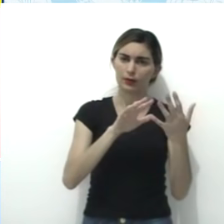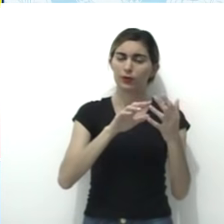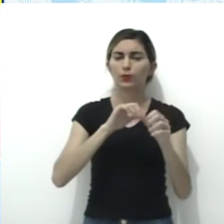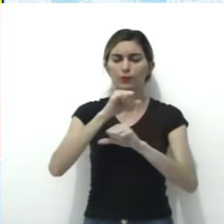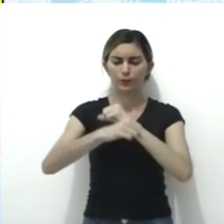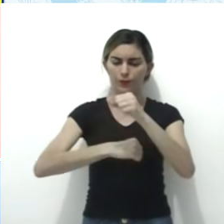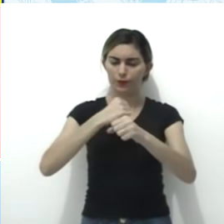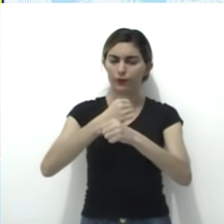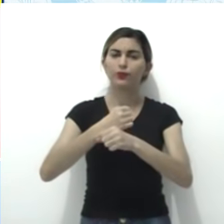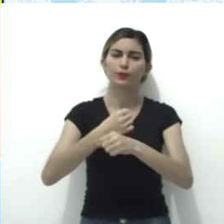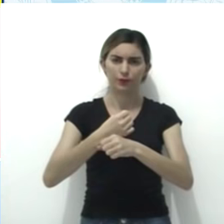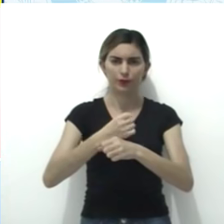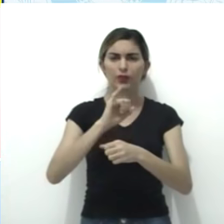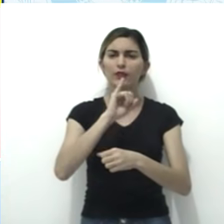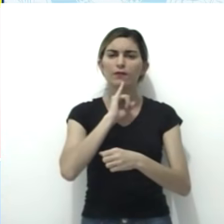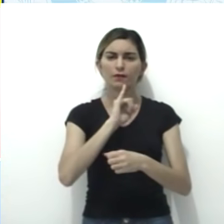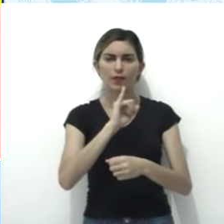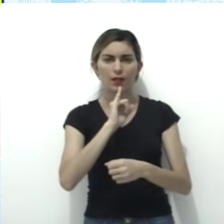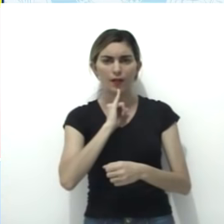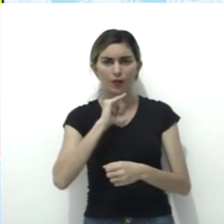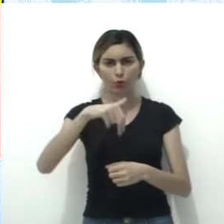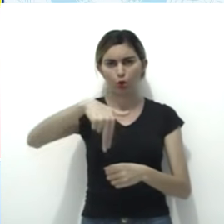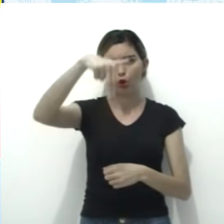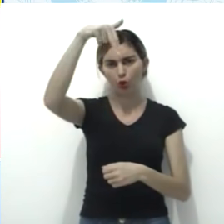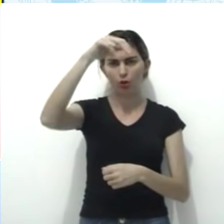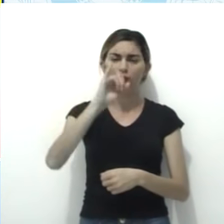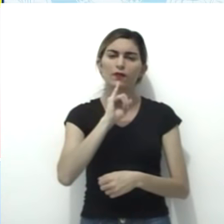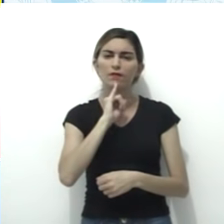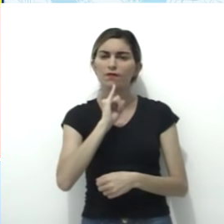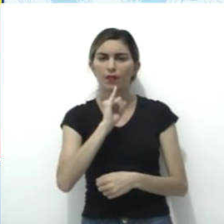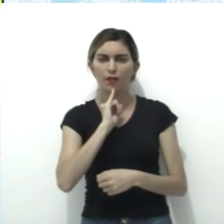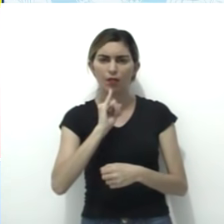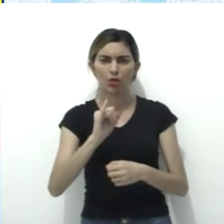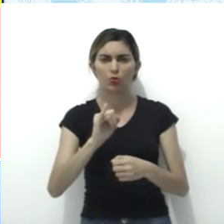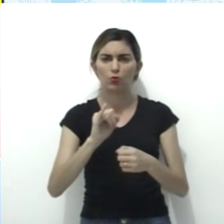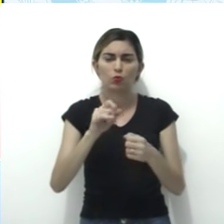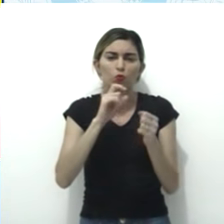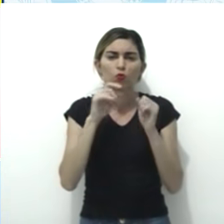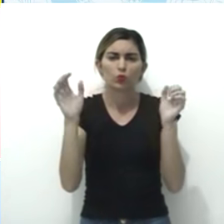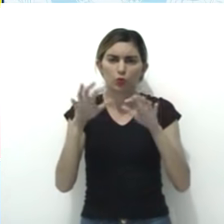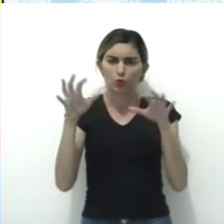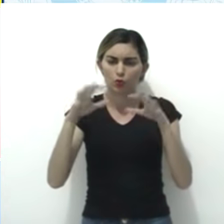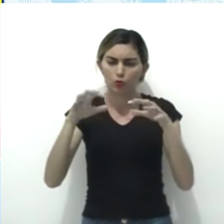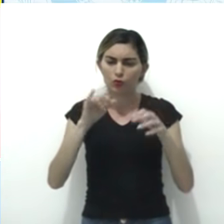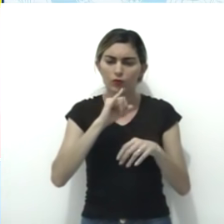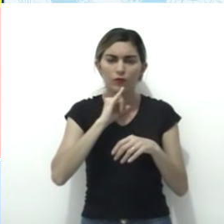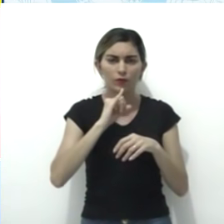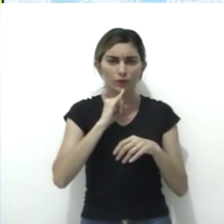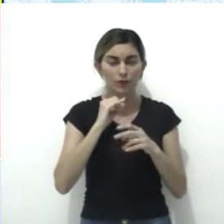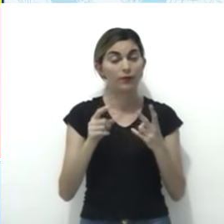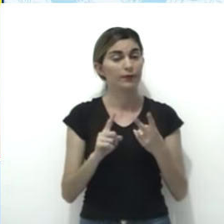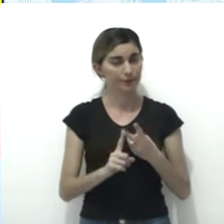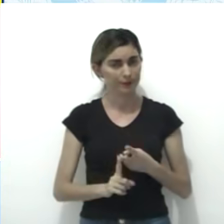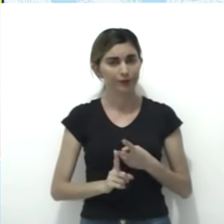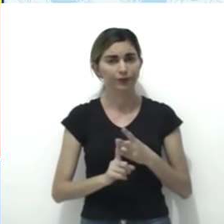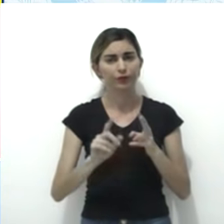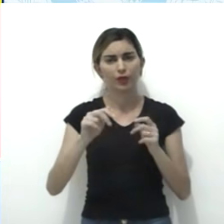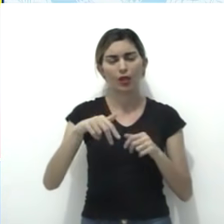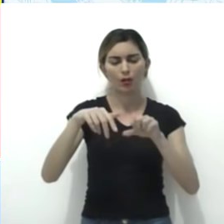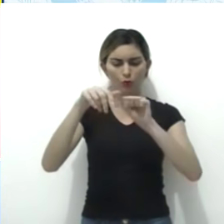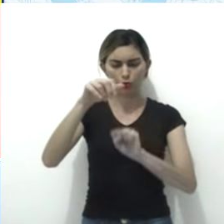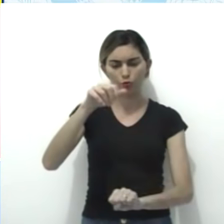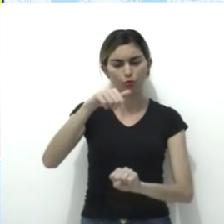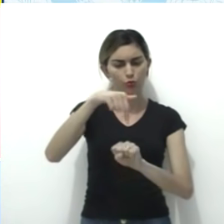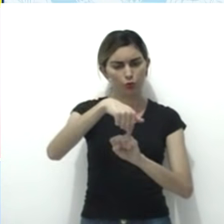hemisfério norte nós temos aí o inverno simbolizado por esse desenho aí que eu coloquei para vocês